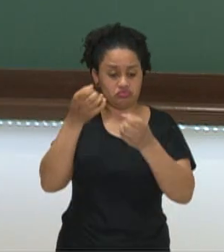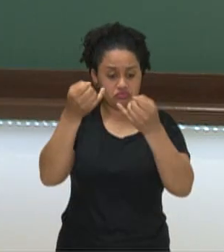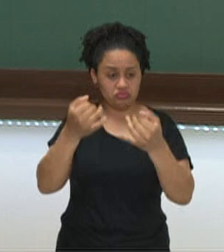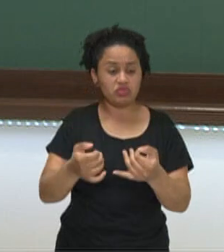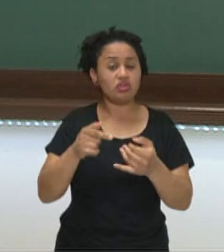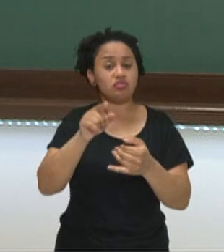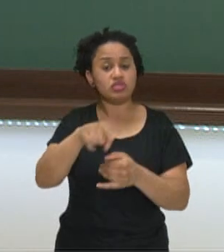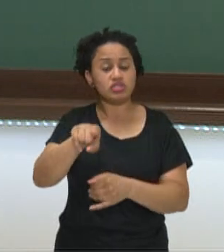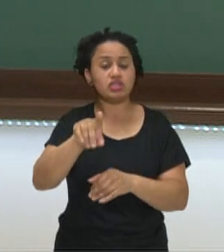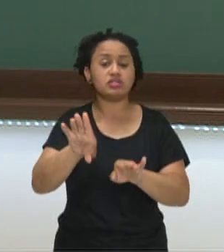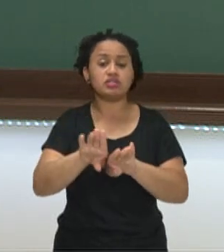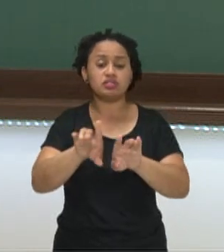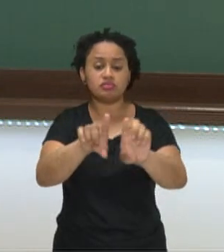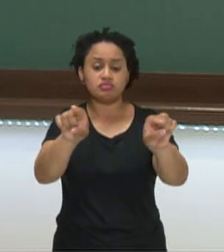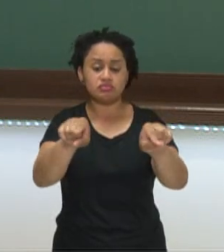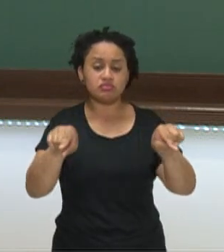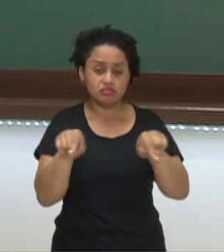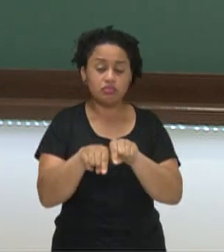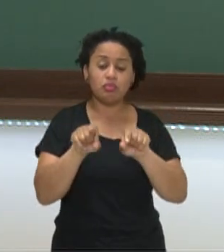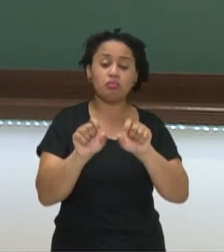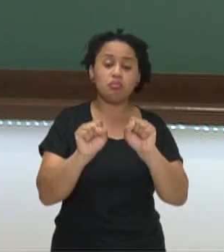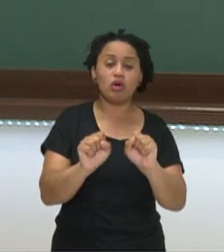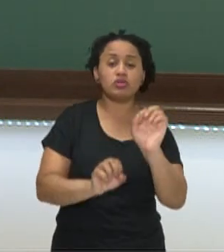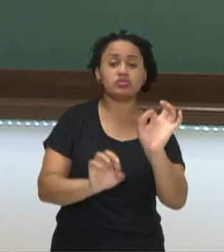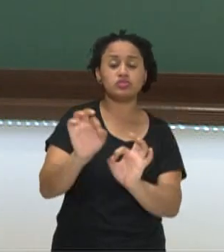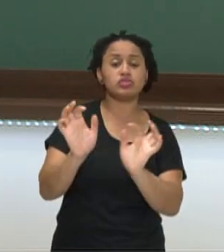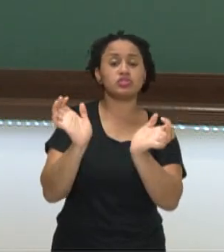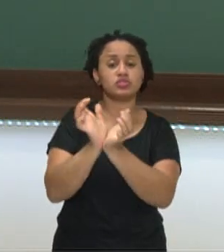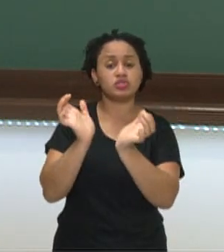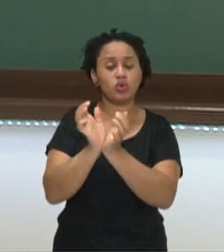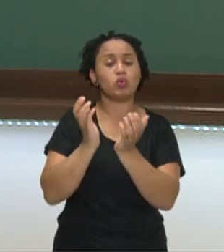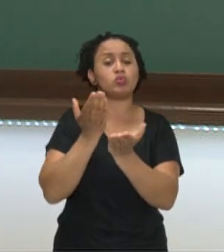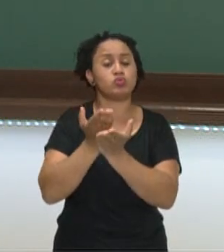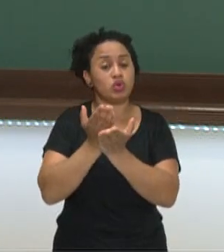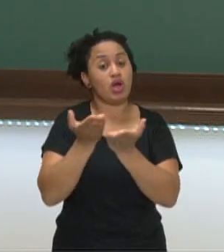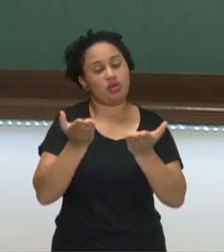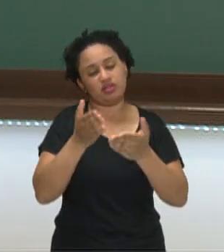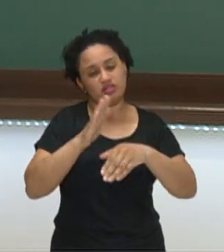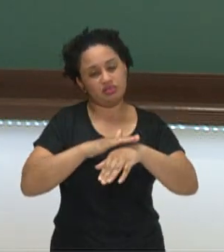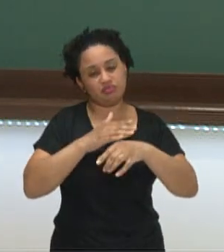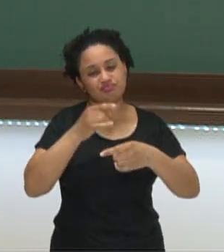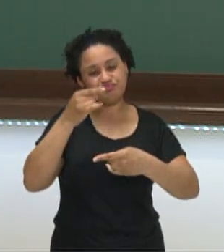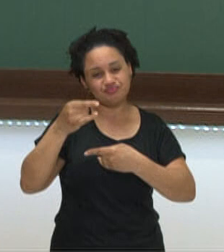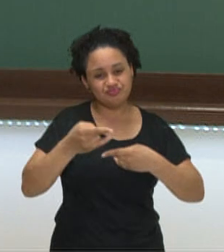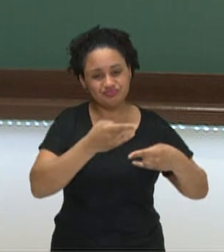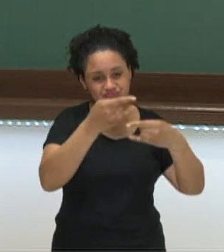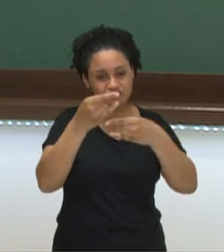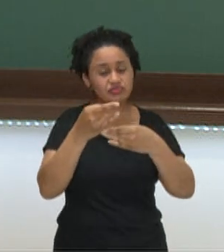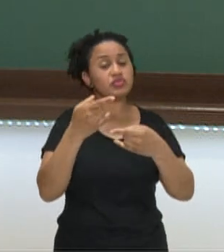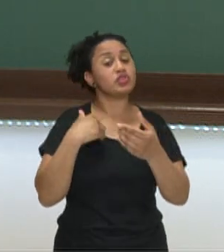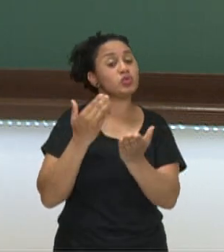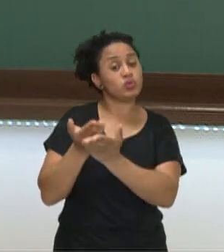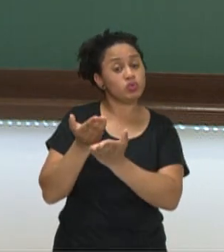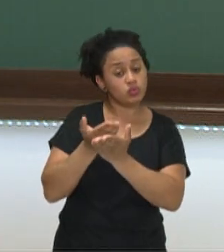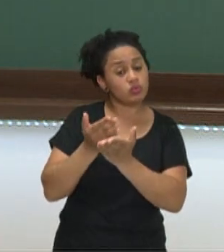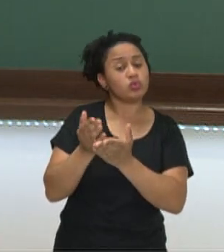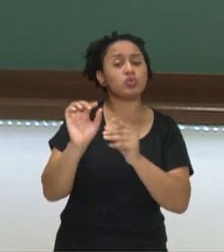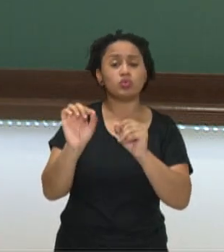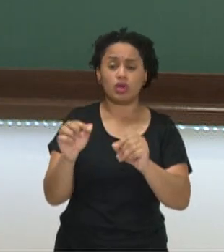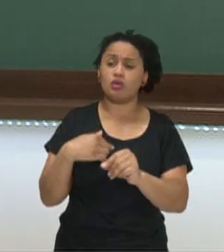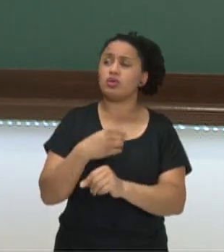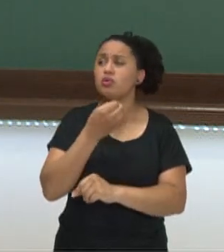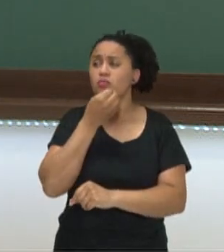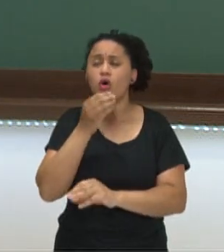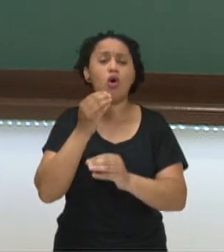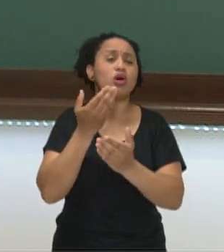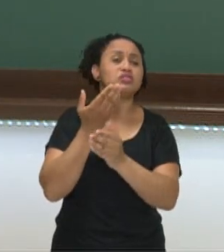sala podem montar aí grupos de estudo, né, via Meet, né, neste momento, e fazer esse estudo. Você manda super